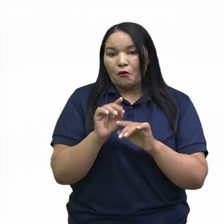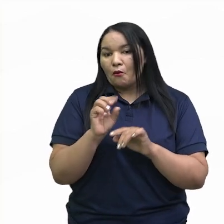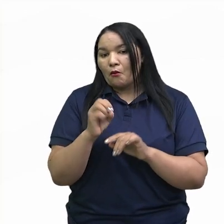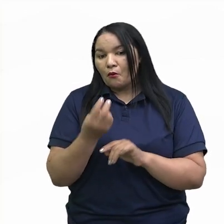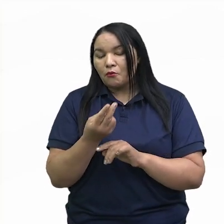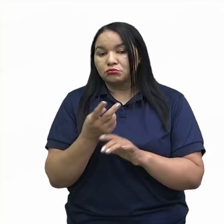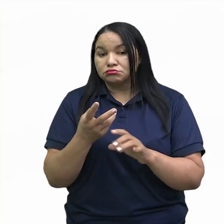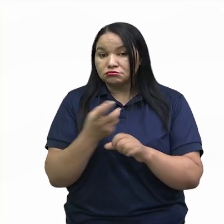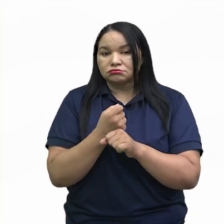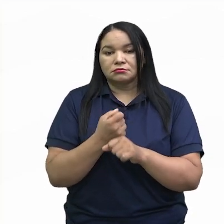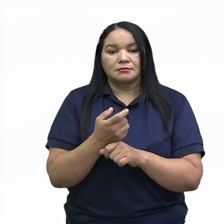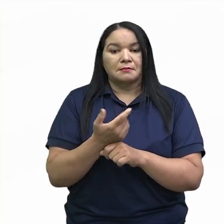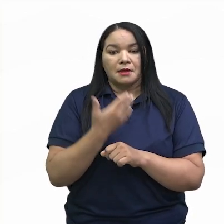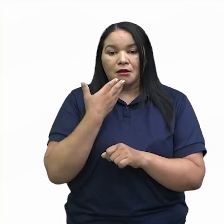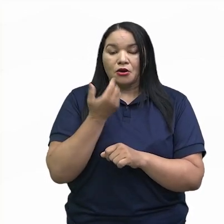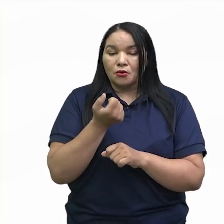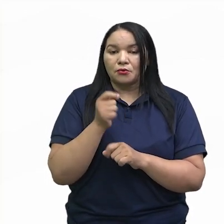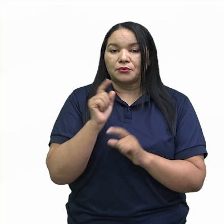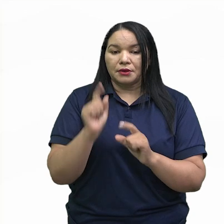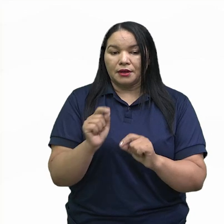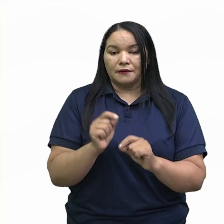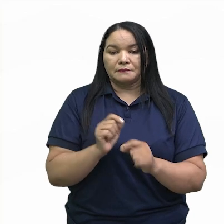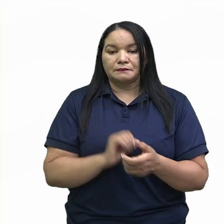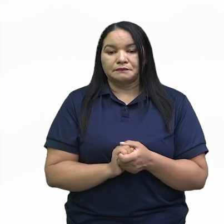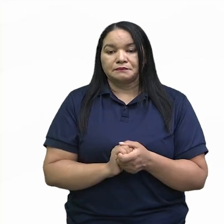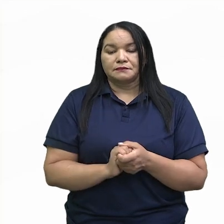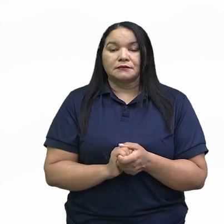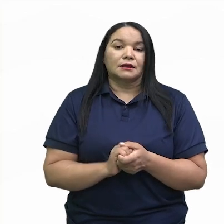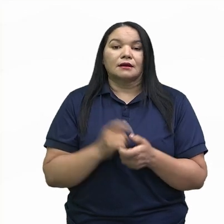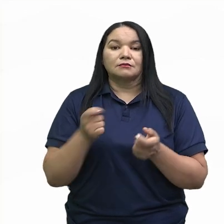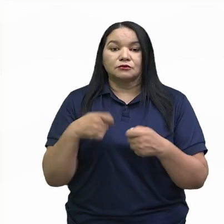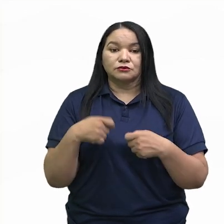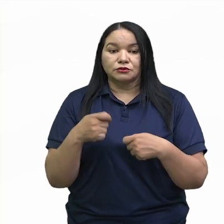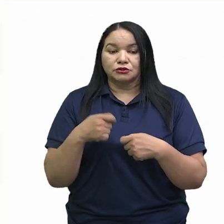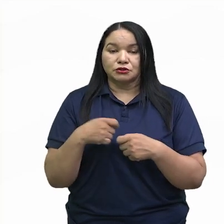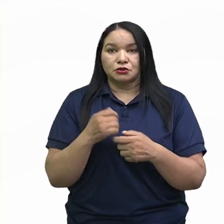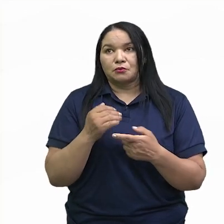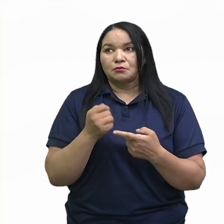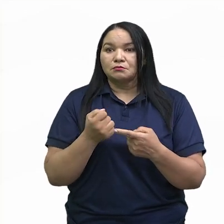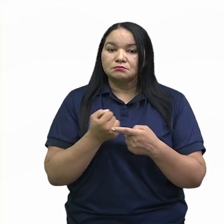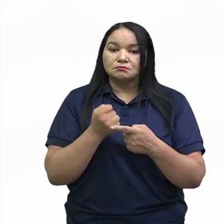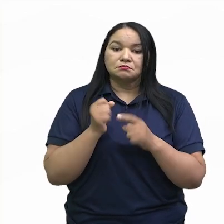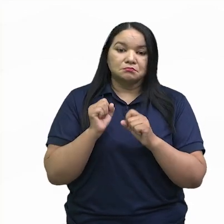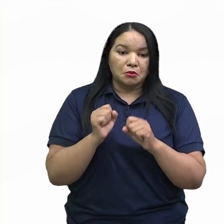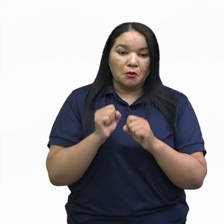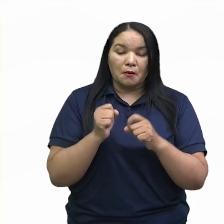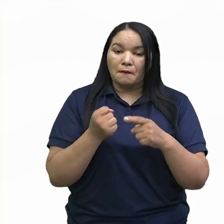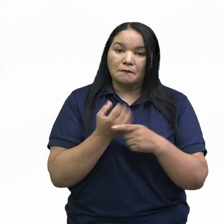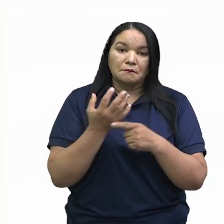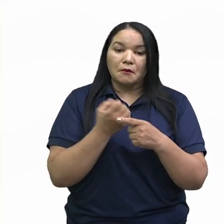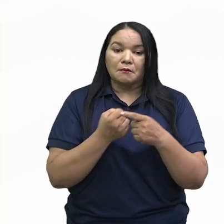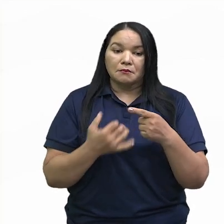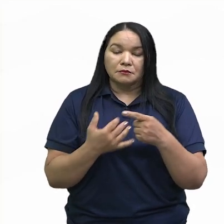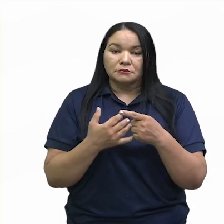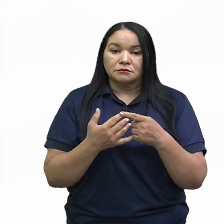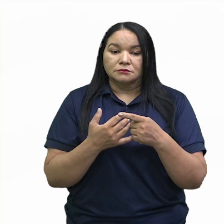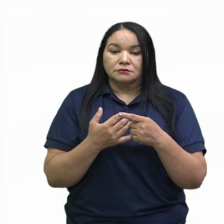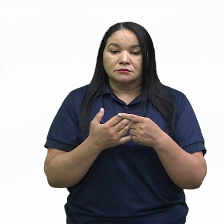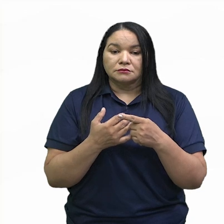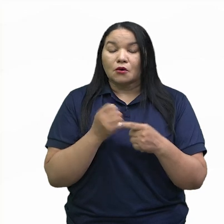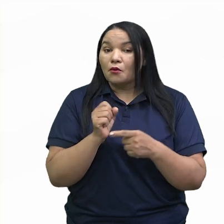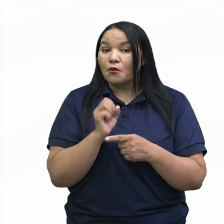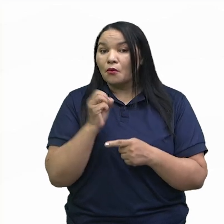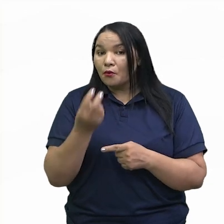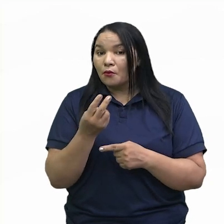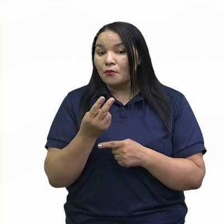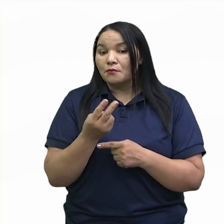seu cálculo, fica muito melhor você elevar um valor qualquer à potência 2 do que elevá-lo